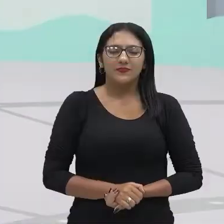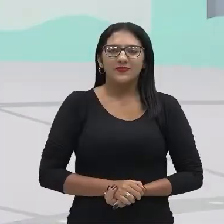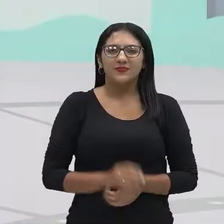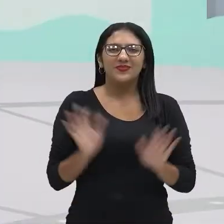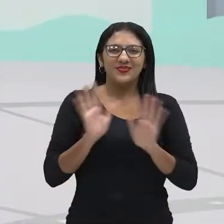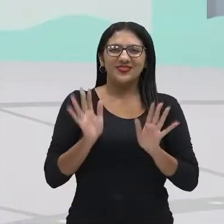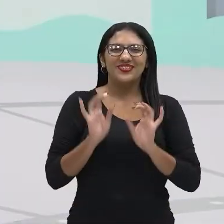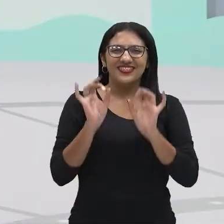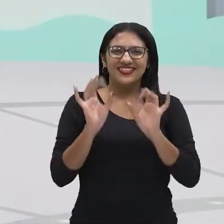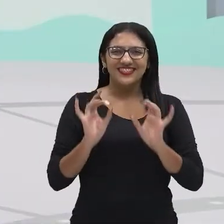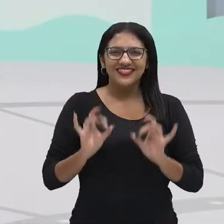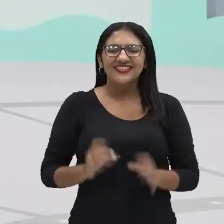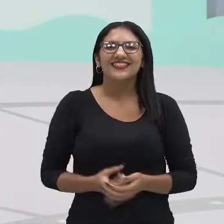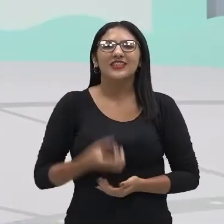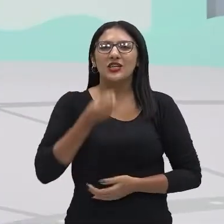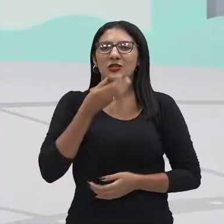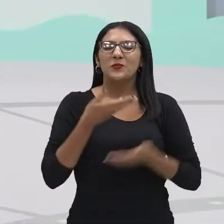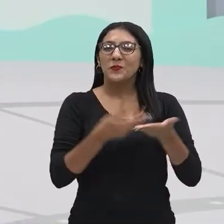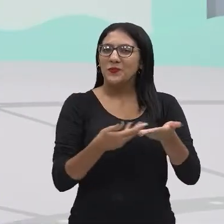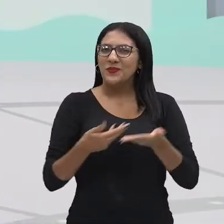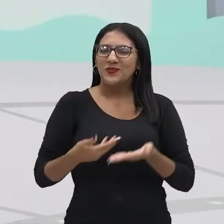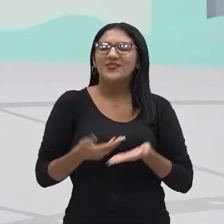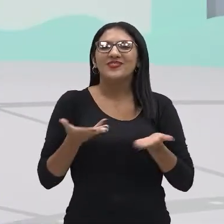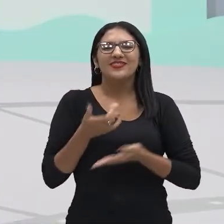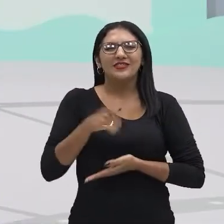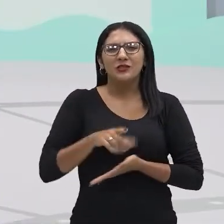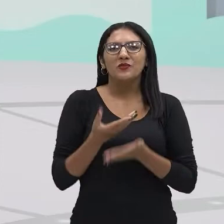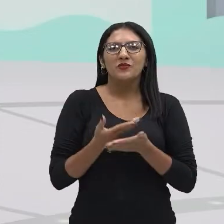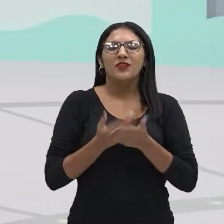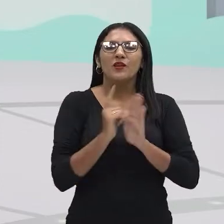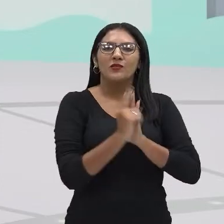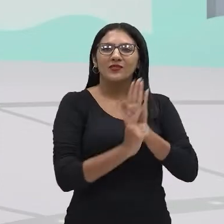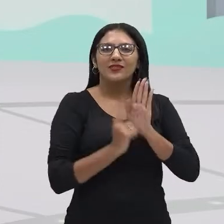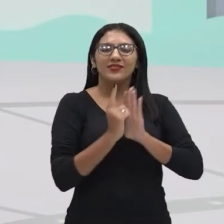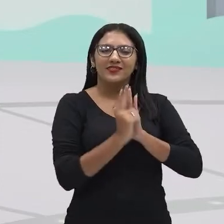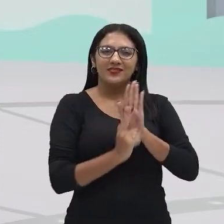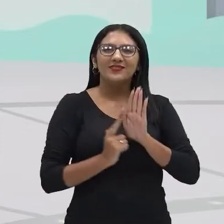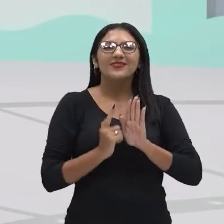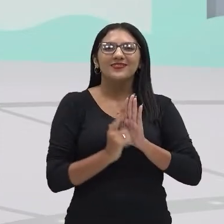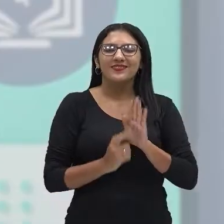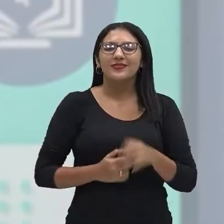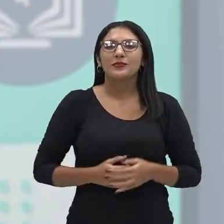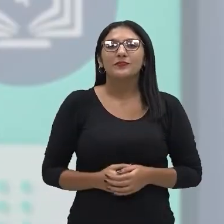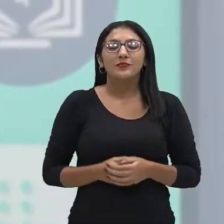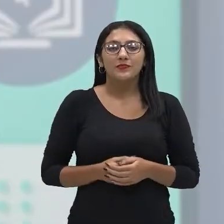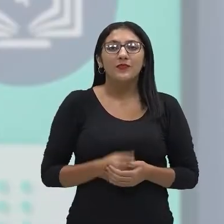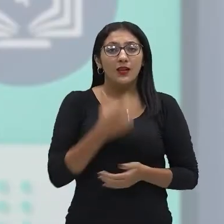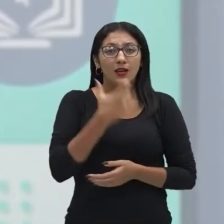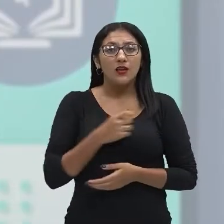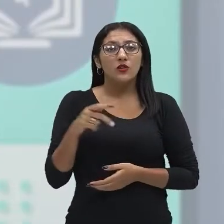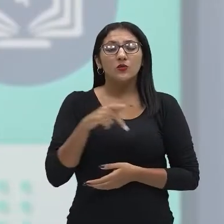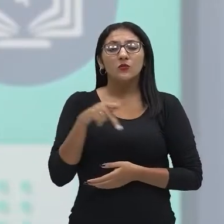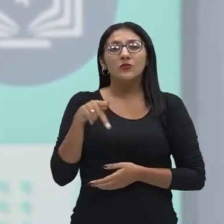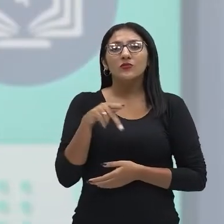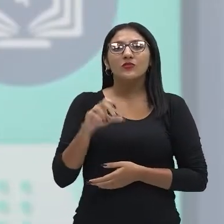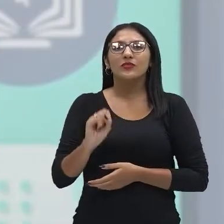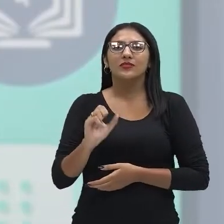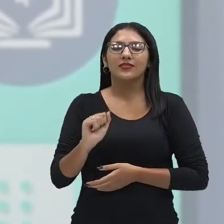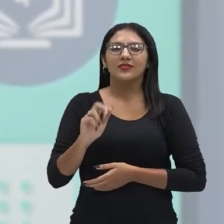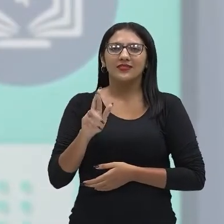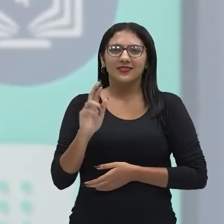Olá, queridos! Sejam bem-vindos a mais uma aula do Contraturno Digital. Eu sou a professora